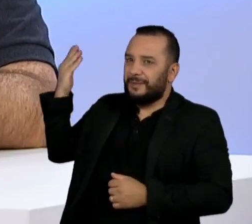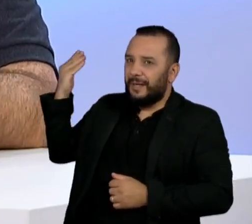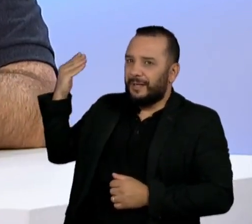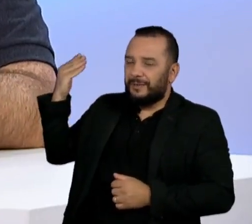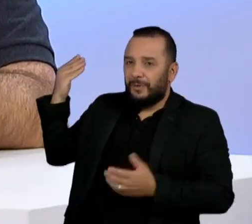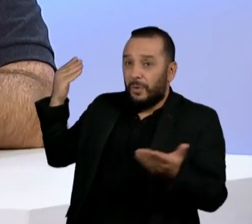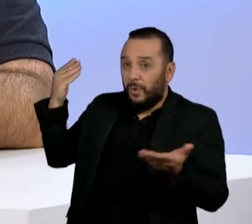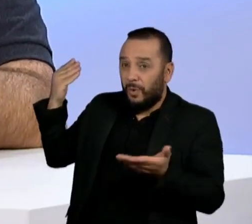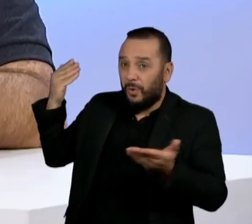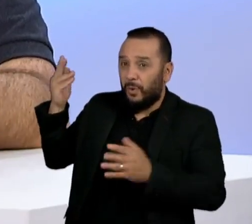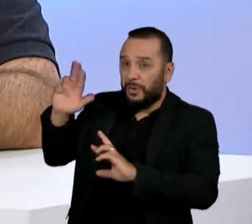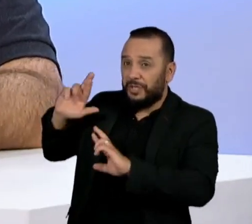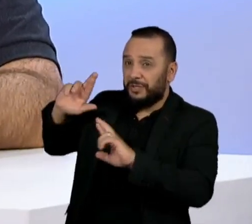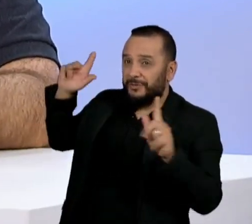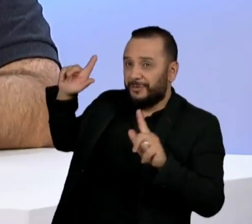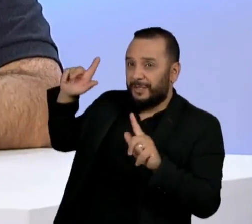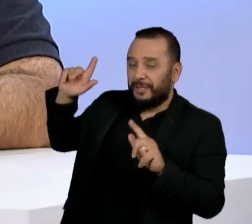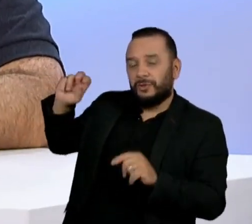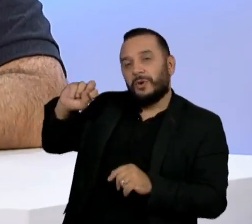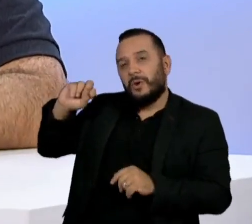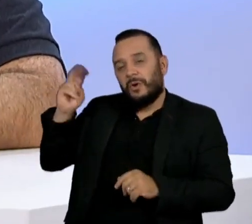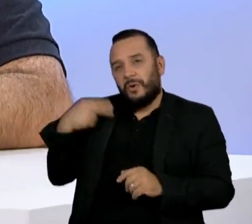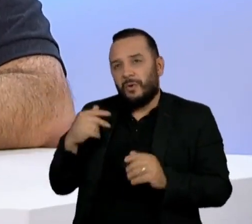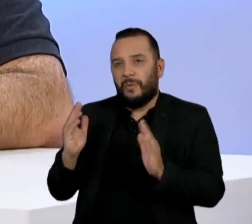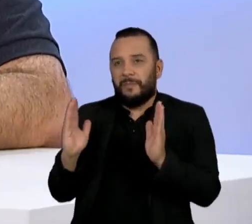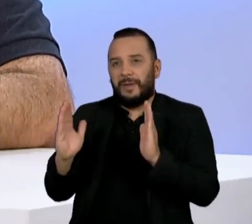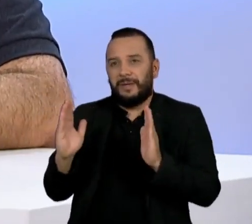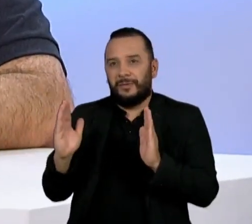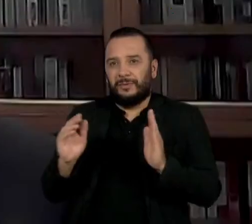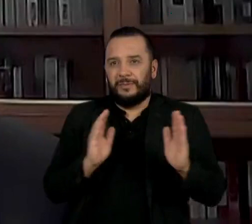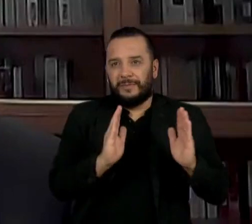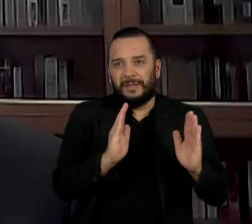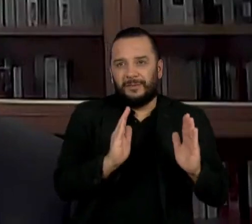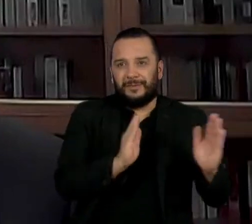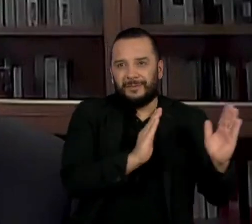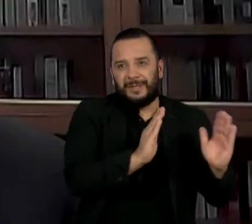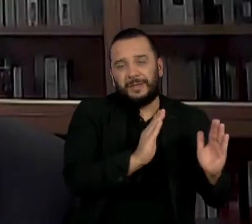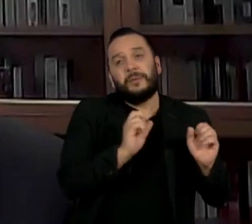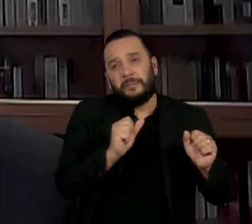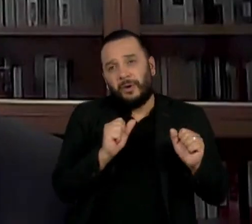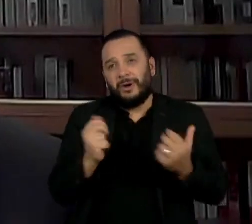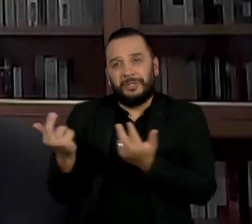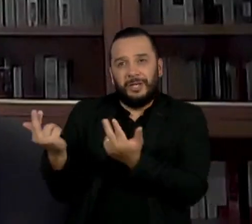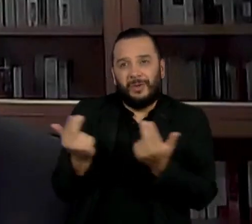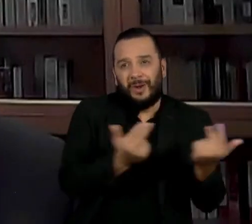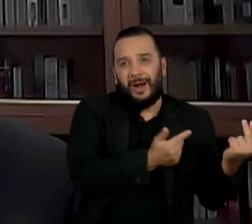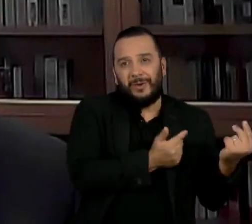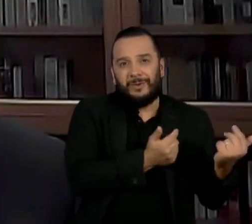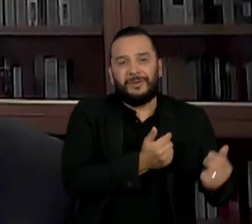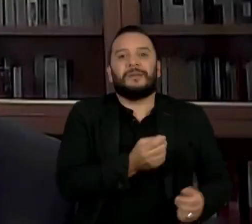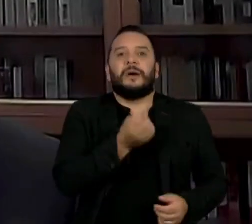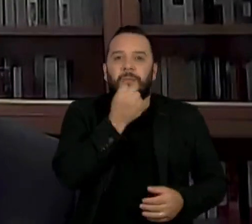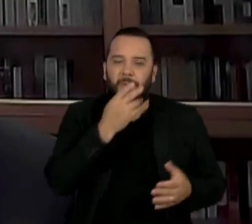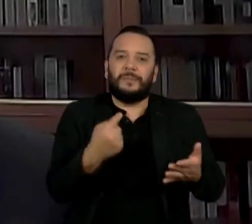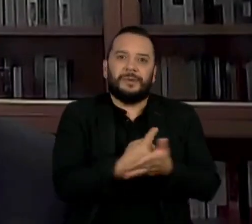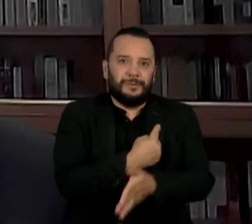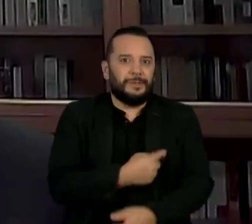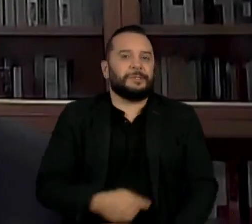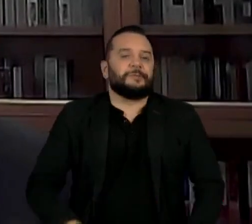ou como diferentes épocas podem ser semelhantes? Um, uma boa pergunta. Um,